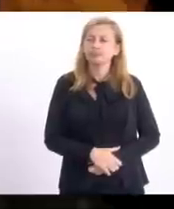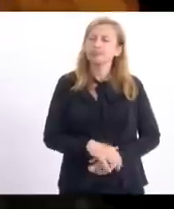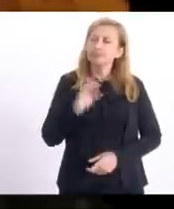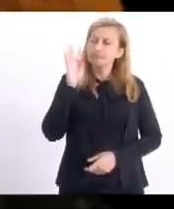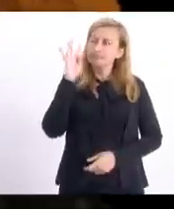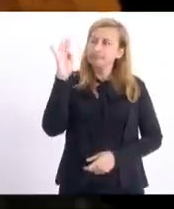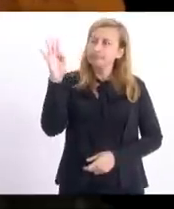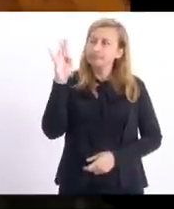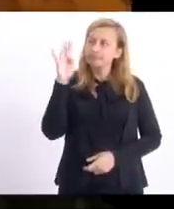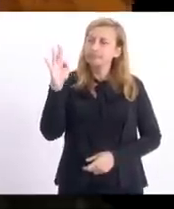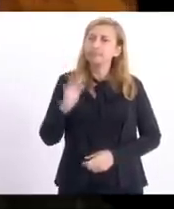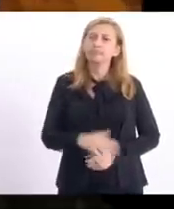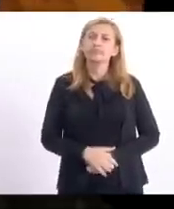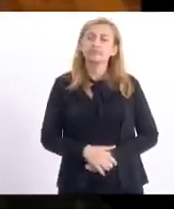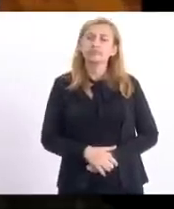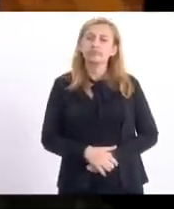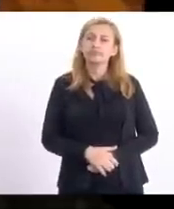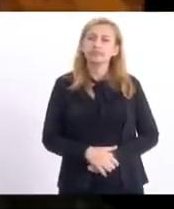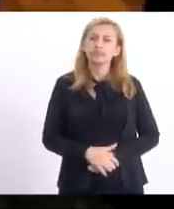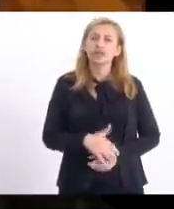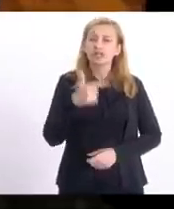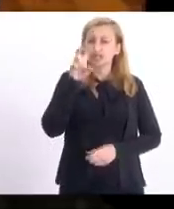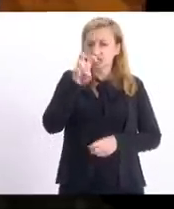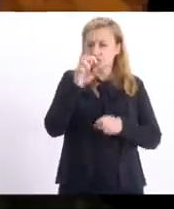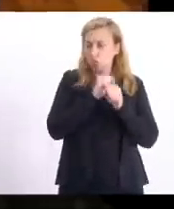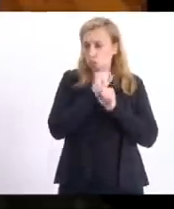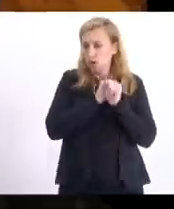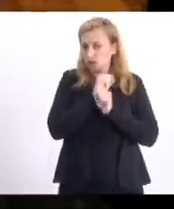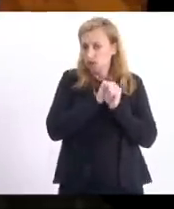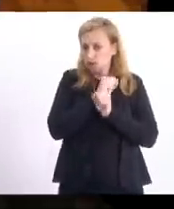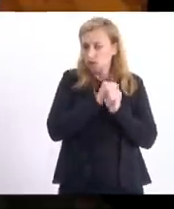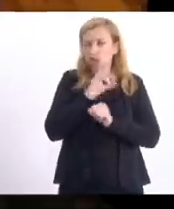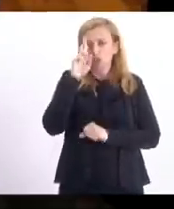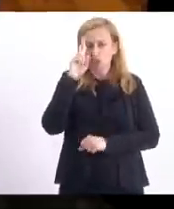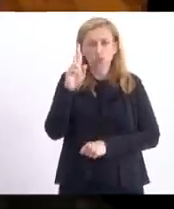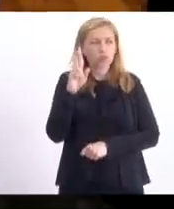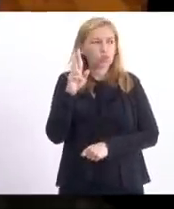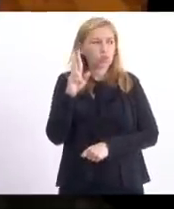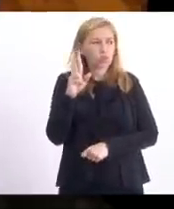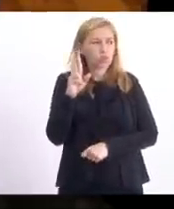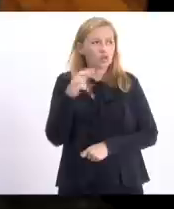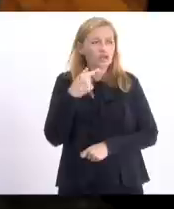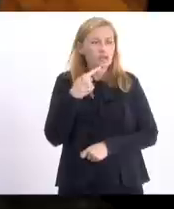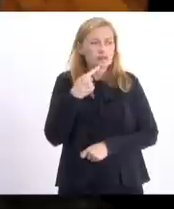Imagina isso, presidente. Em 5 anos, se o senhor pega